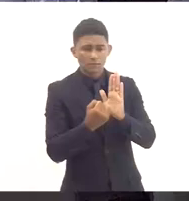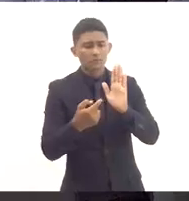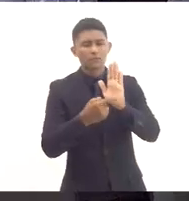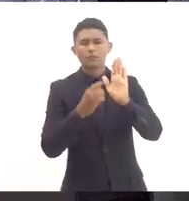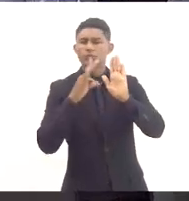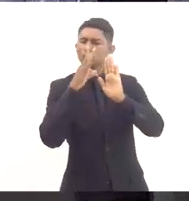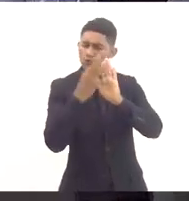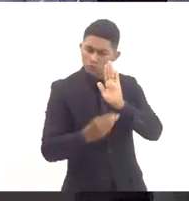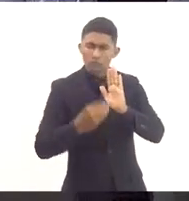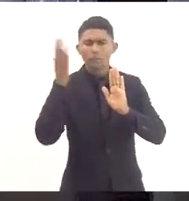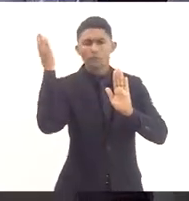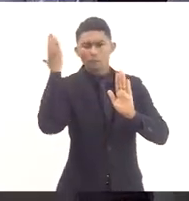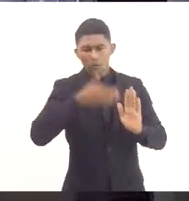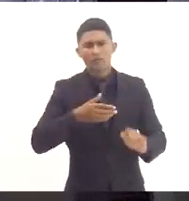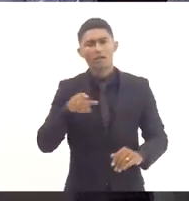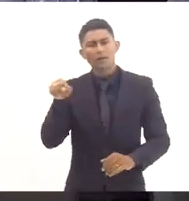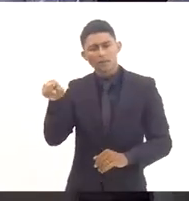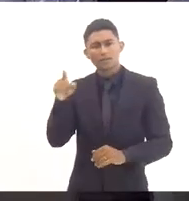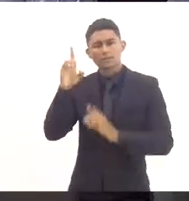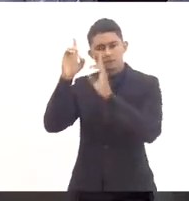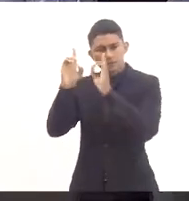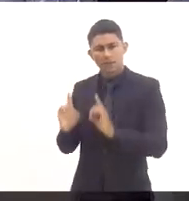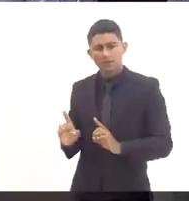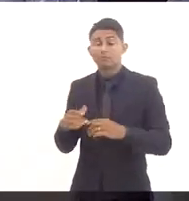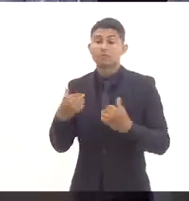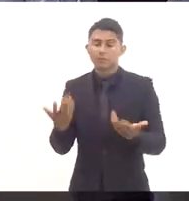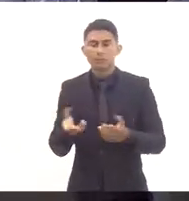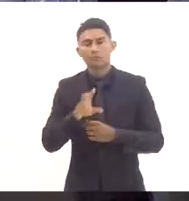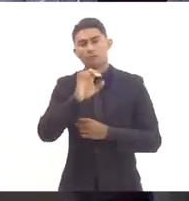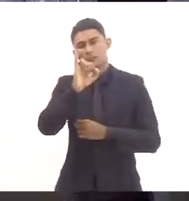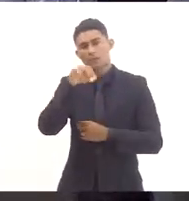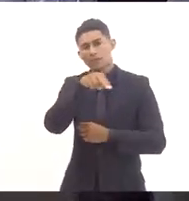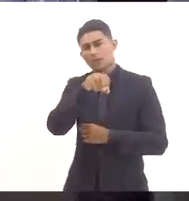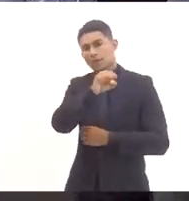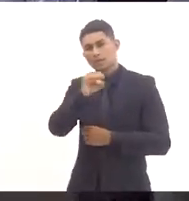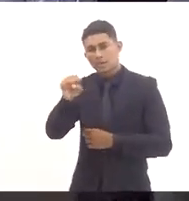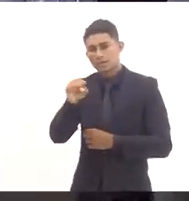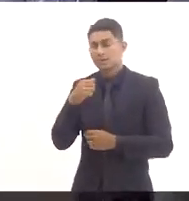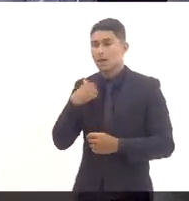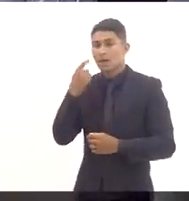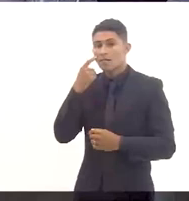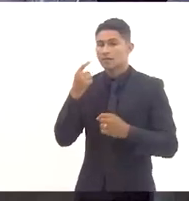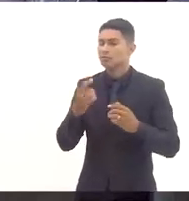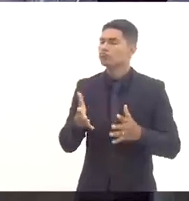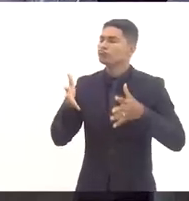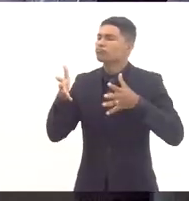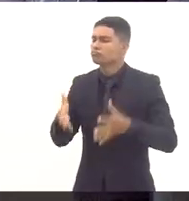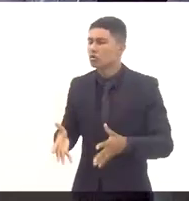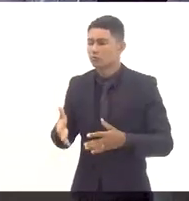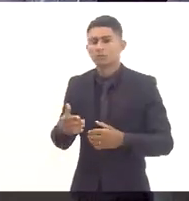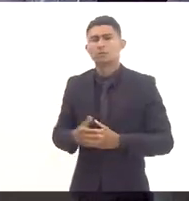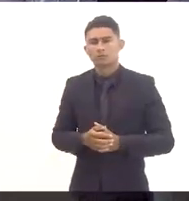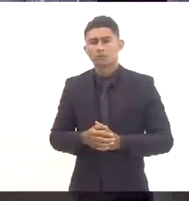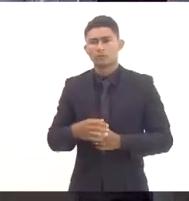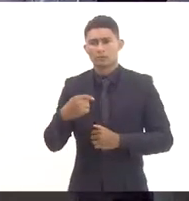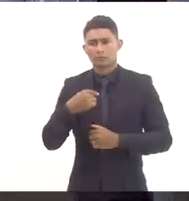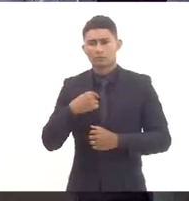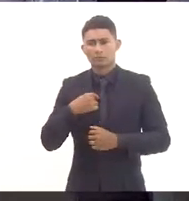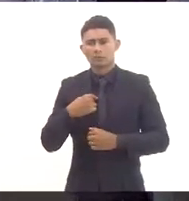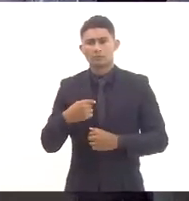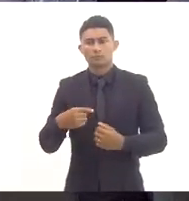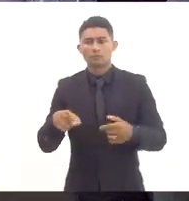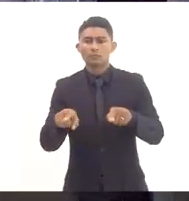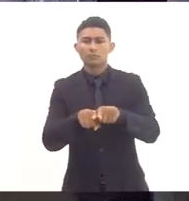comprovantes deficiência E aí vamos ao INSS chega lá no a perícia social e eu cheguei com a minha bebê a